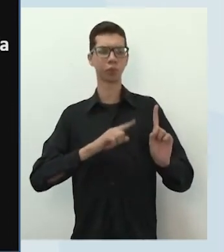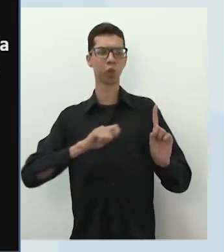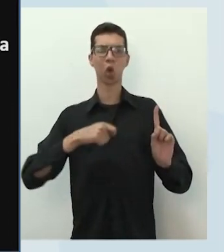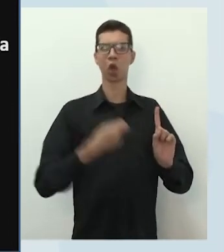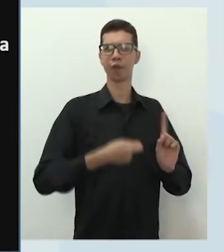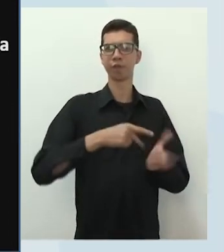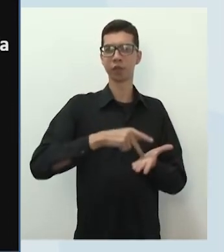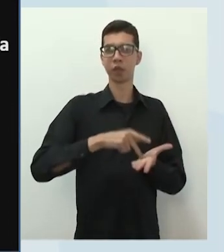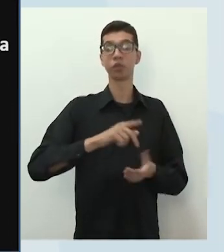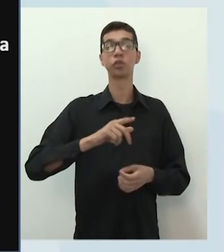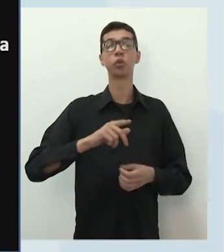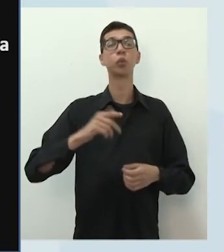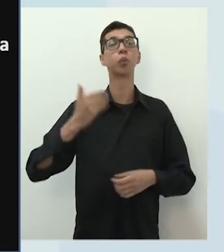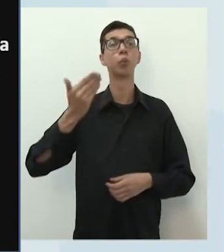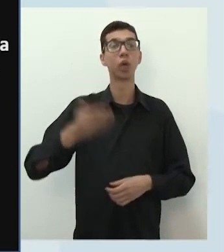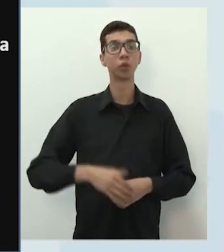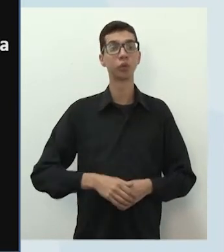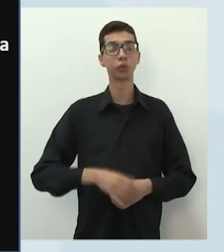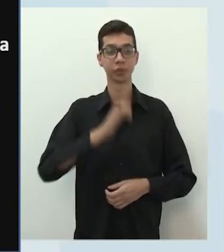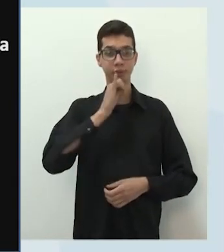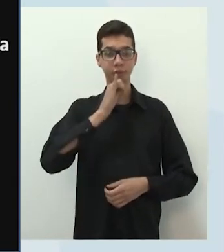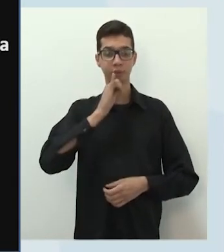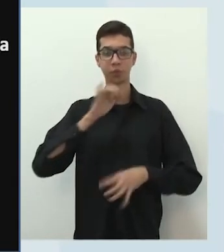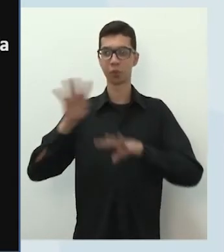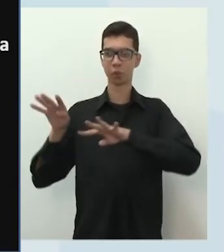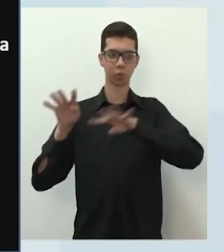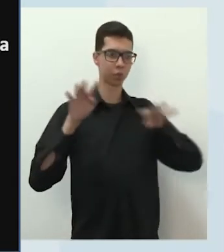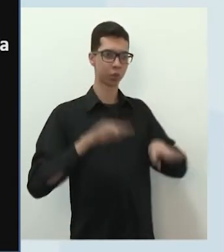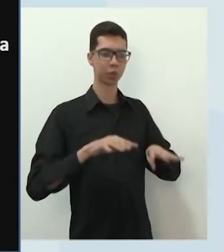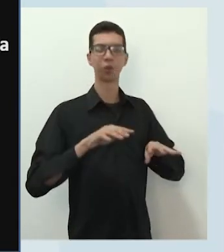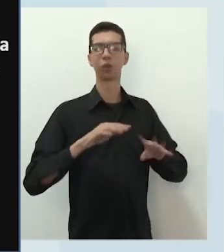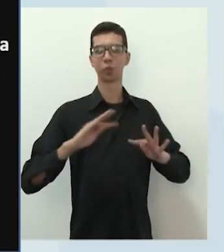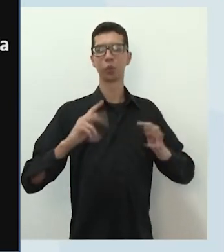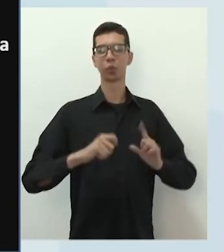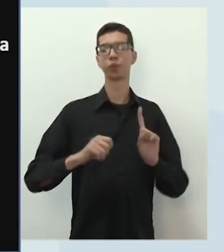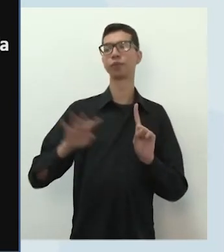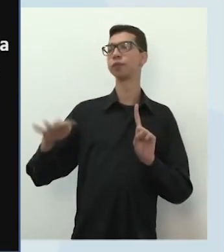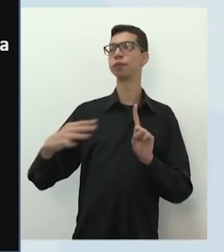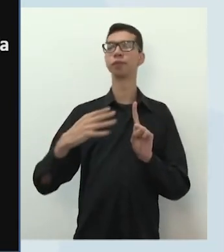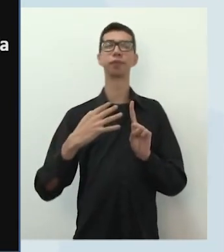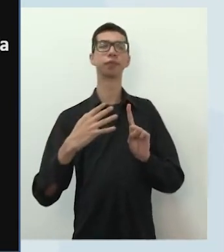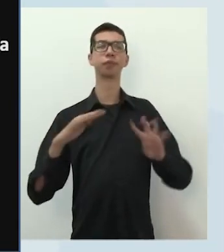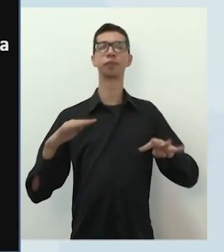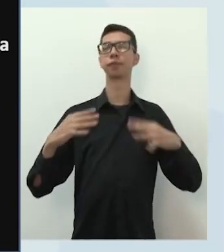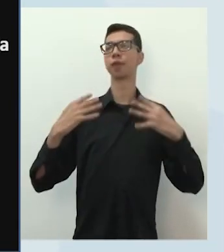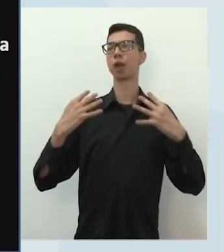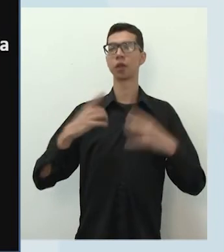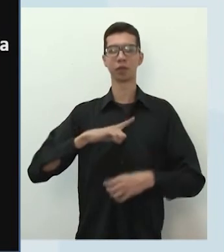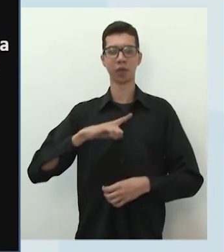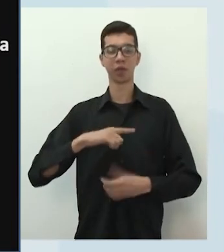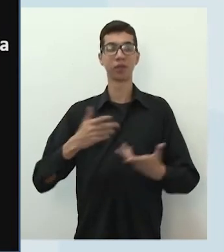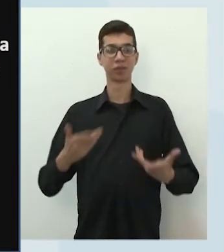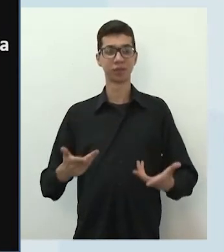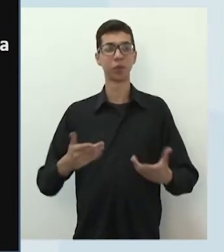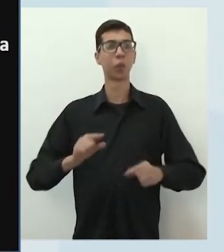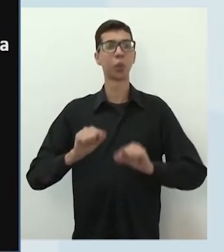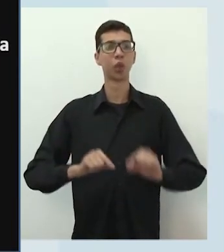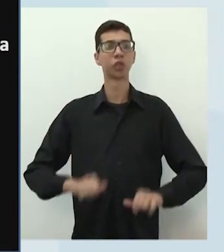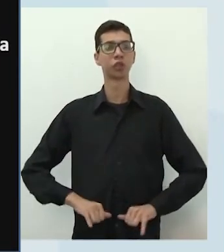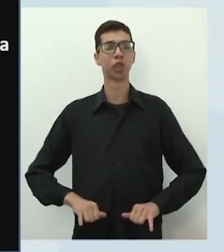no meu Instagram, no meu Facebook, está lá, se você quiser depois entrar, está lá. Outra característica